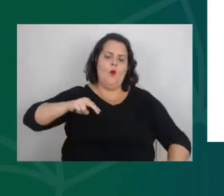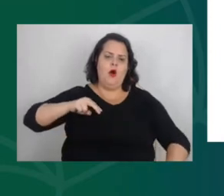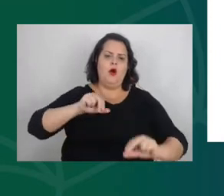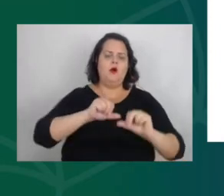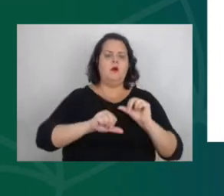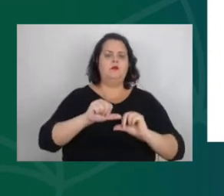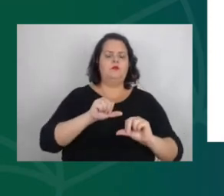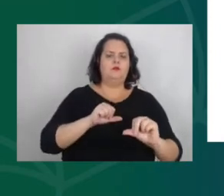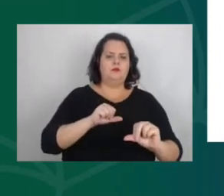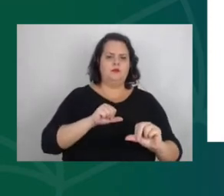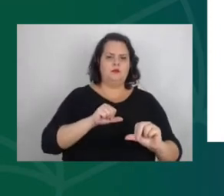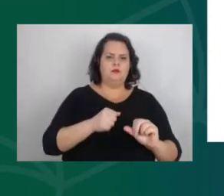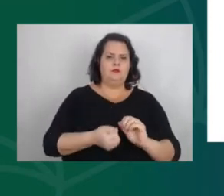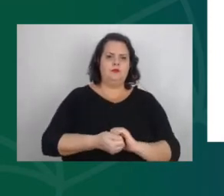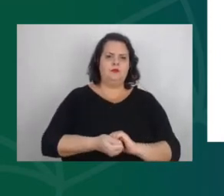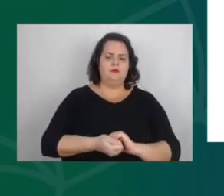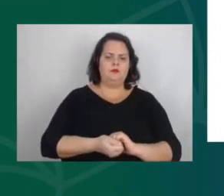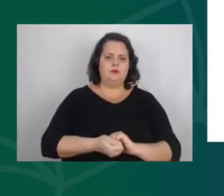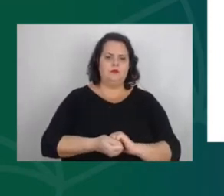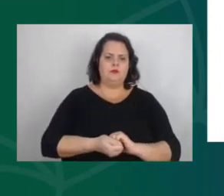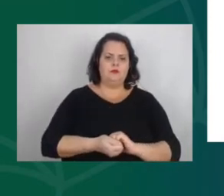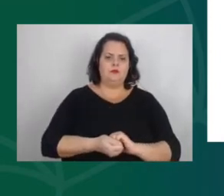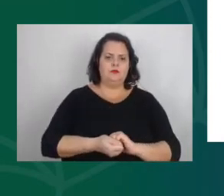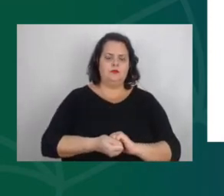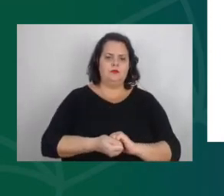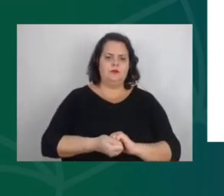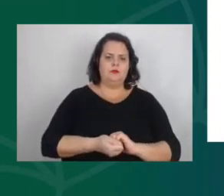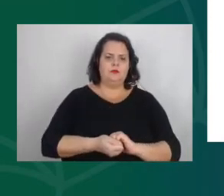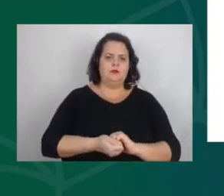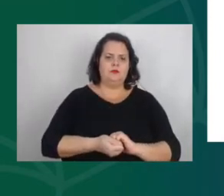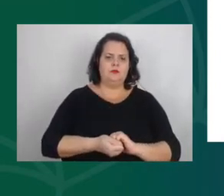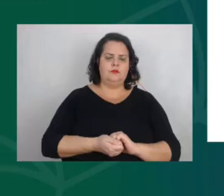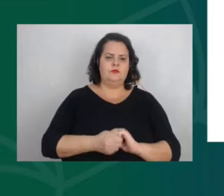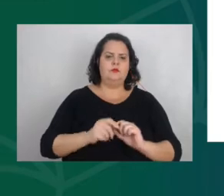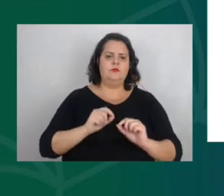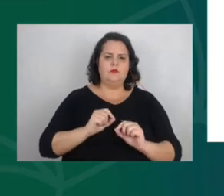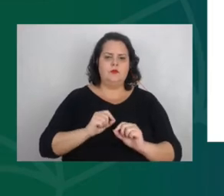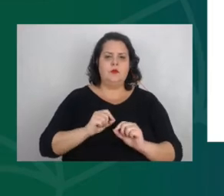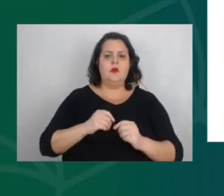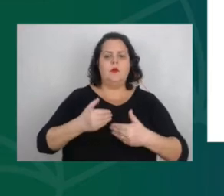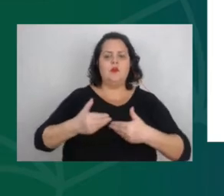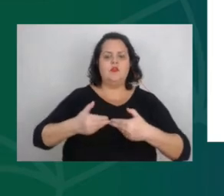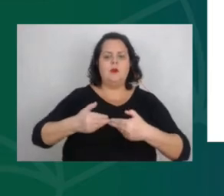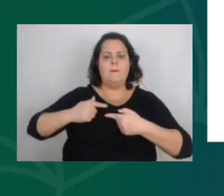mutacional e se situar na população por várias gerações.